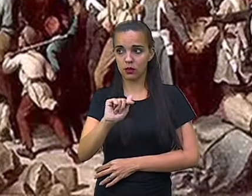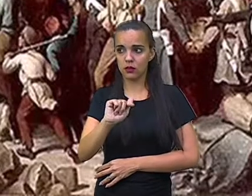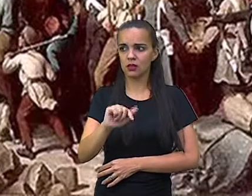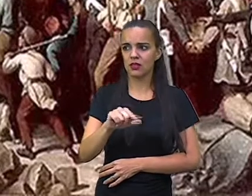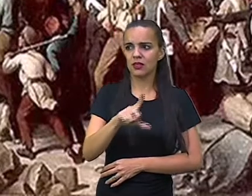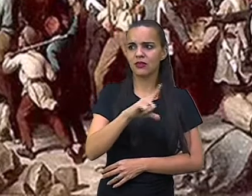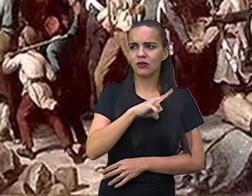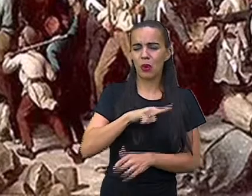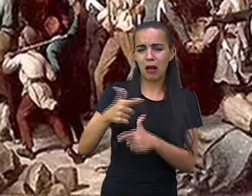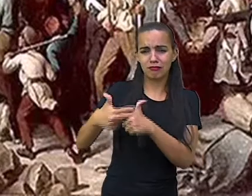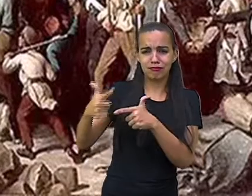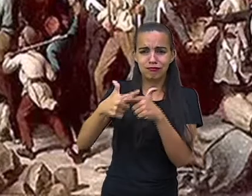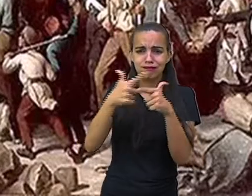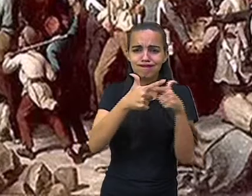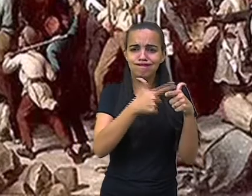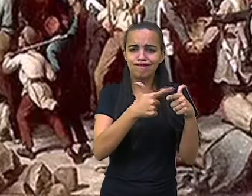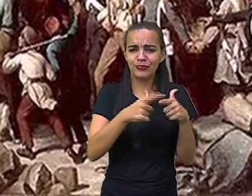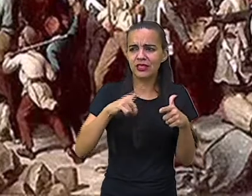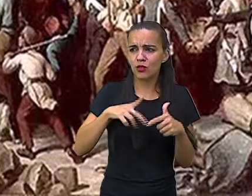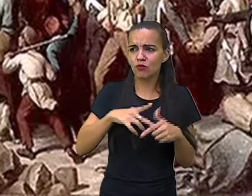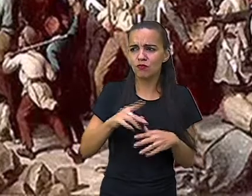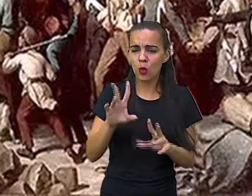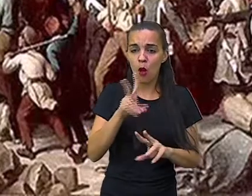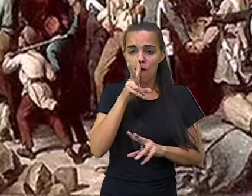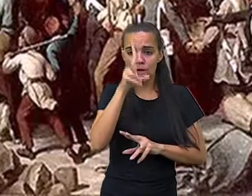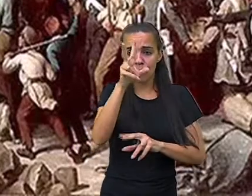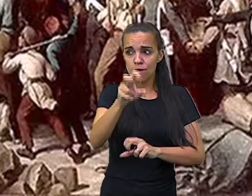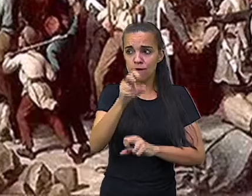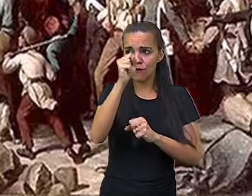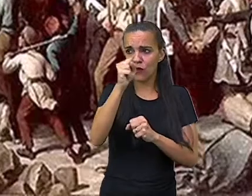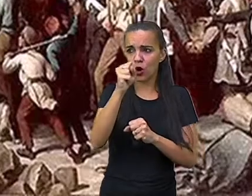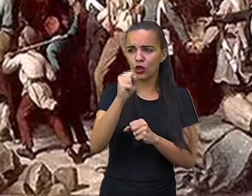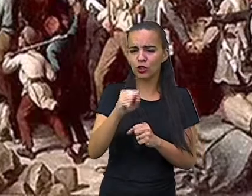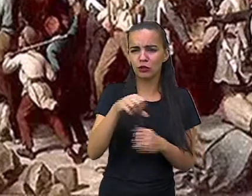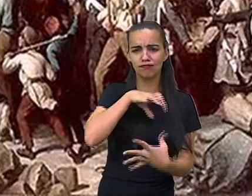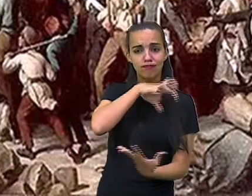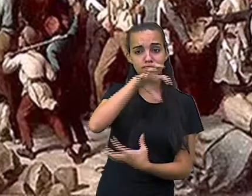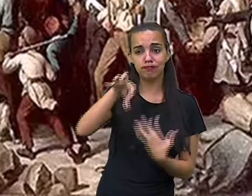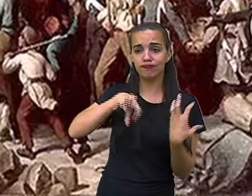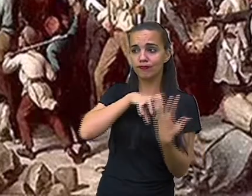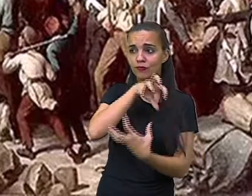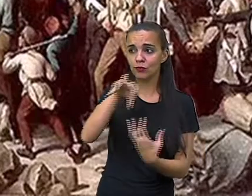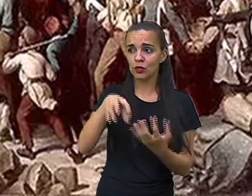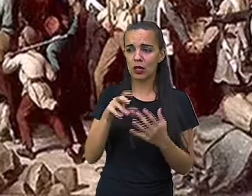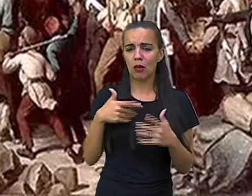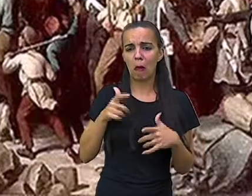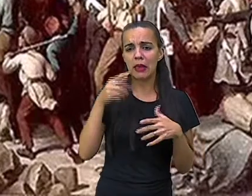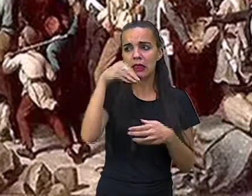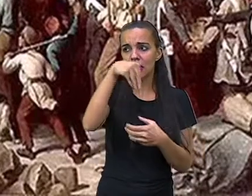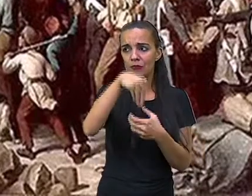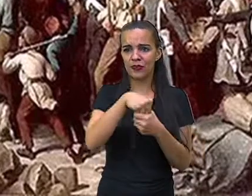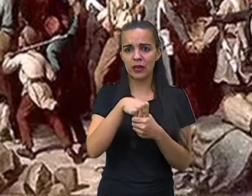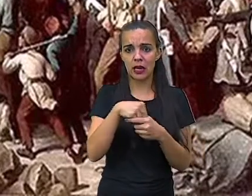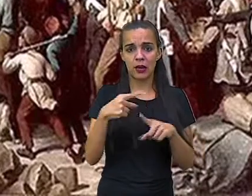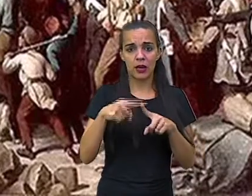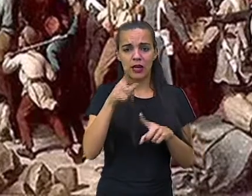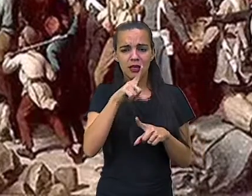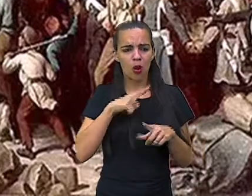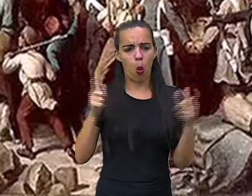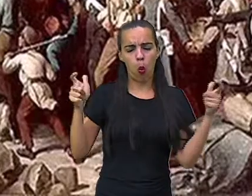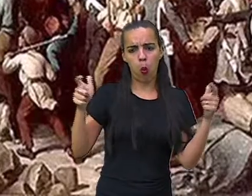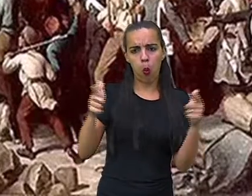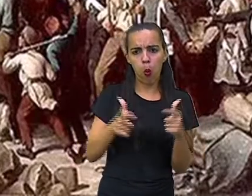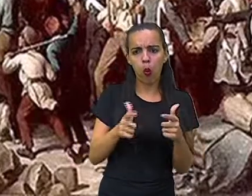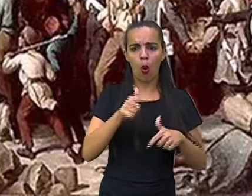Tal crise provocou uma forte inflação que, consequentemente, diminuiu o número de postos de trabalho